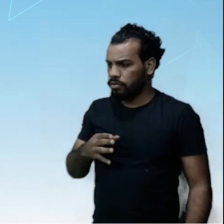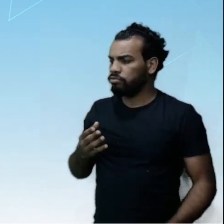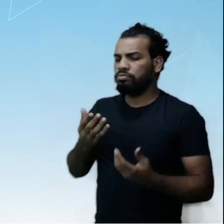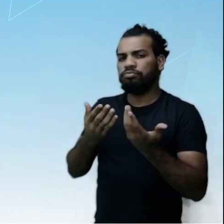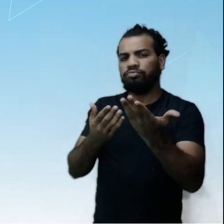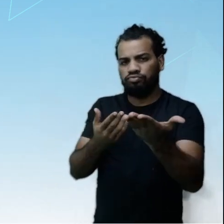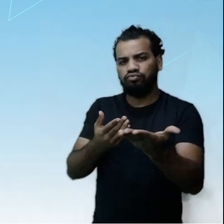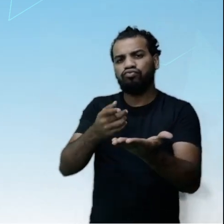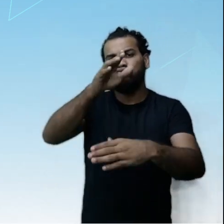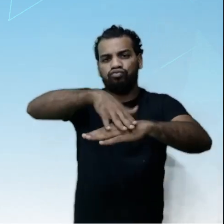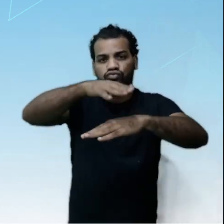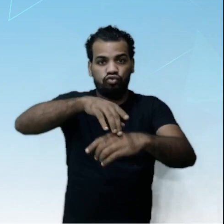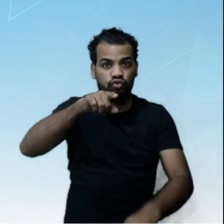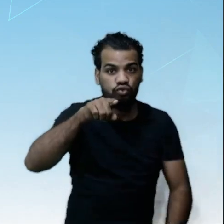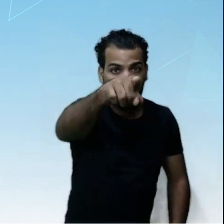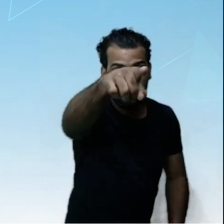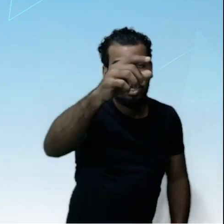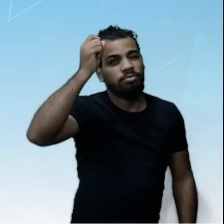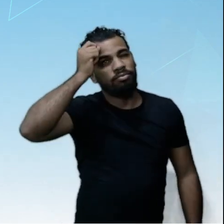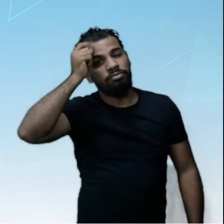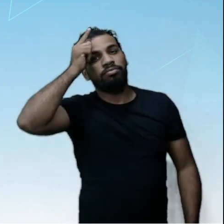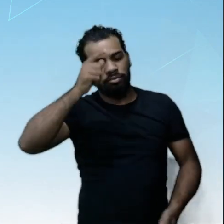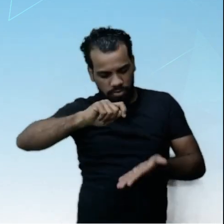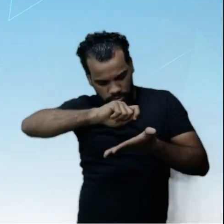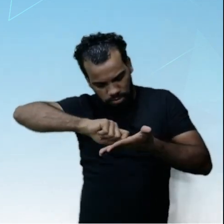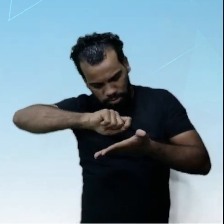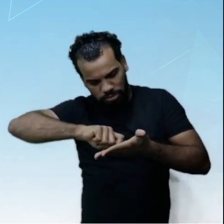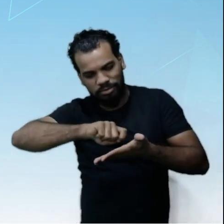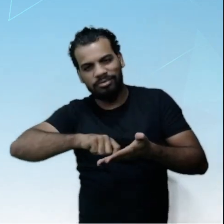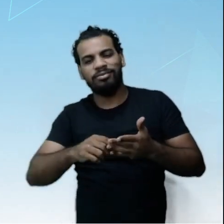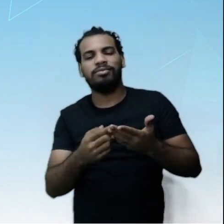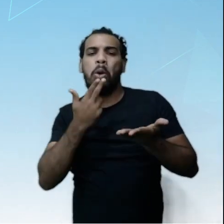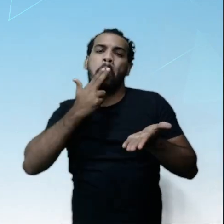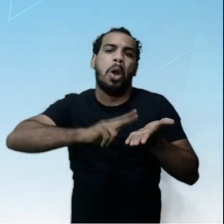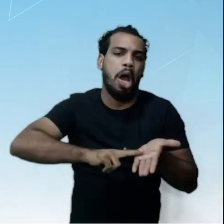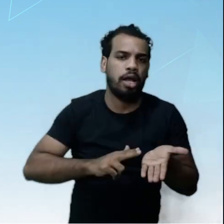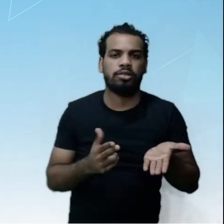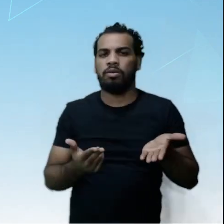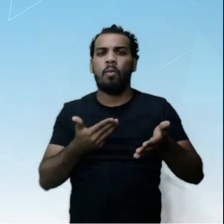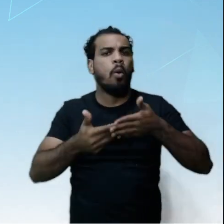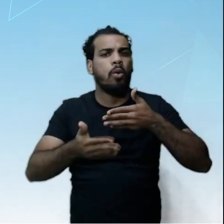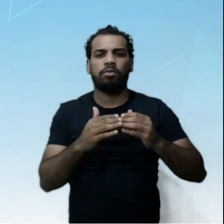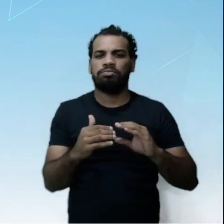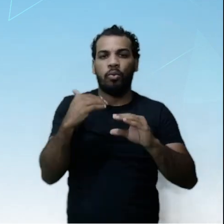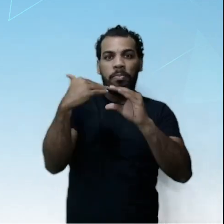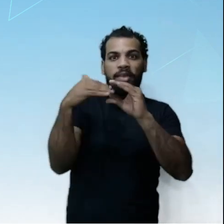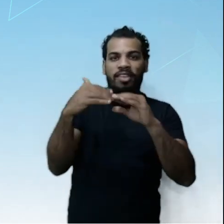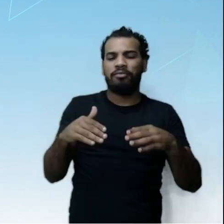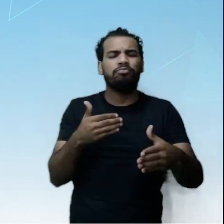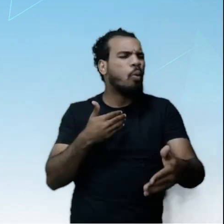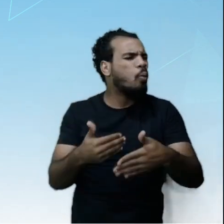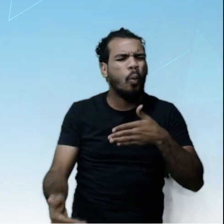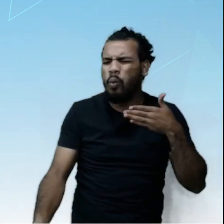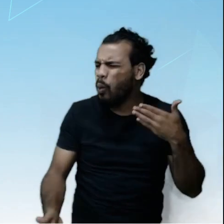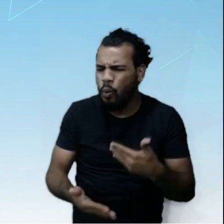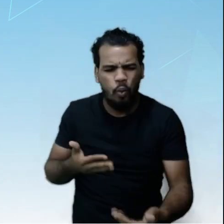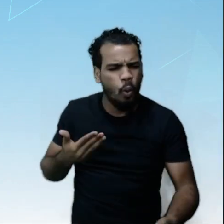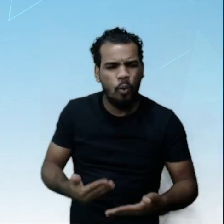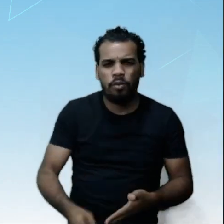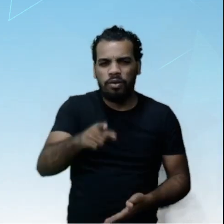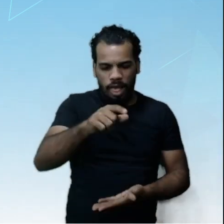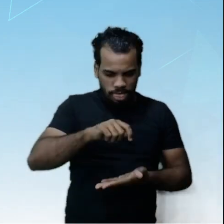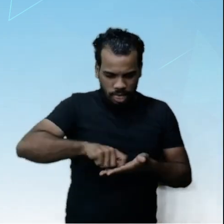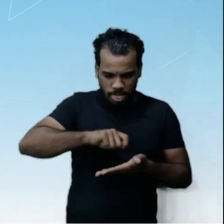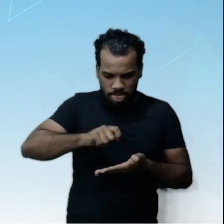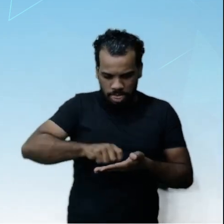especial, um gênero, um conto, certo? É um bilhete, um e-mail, seja lá um gênero, e apresentar